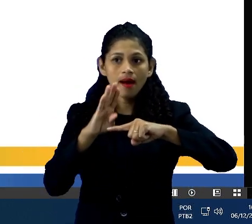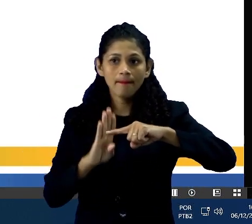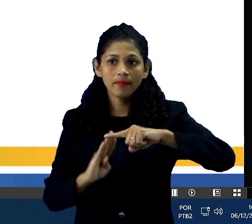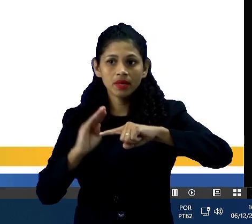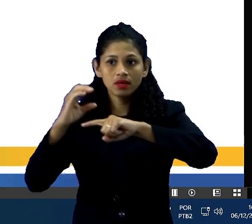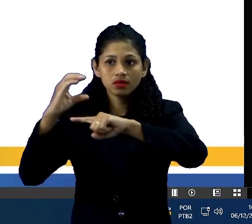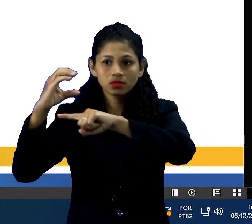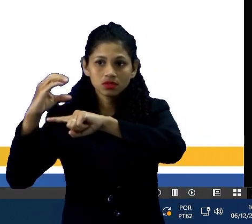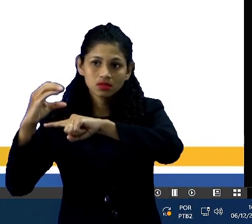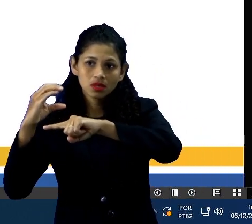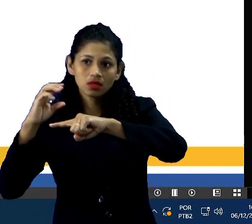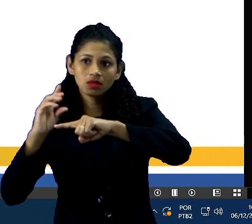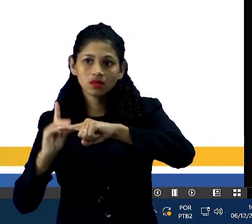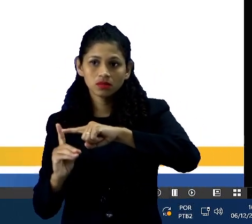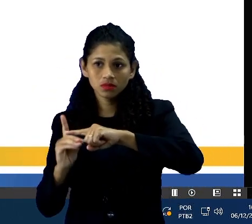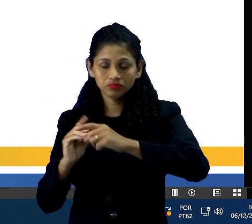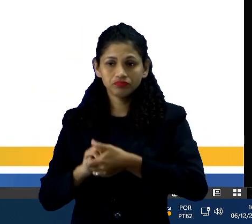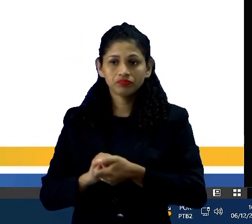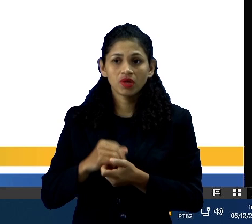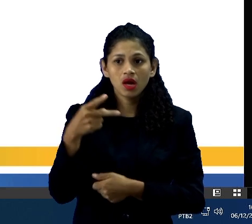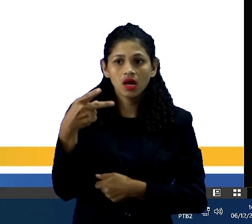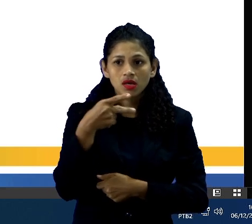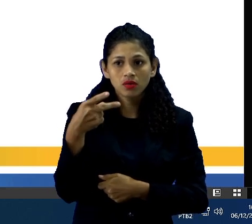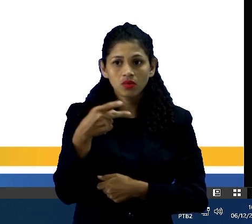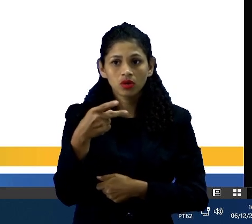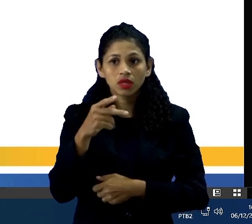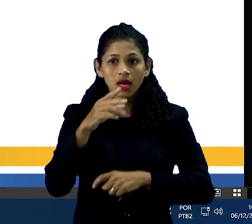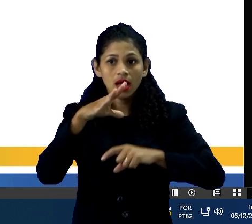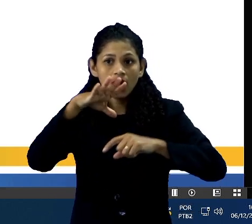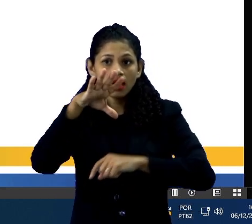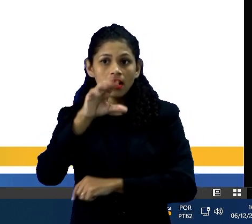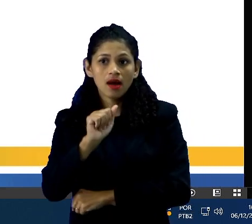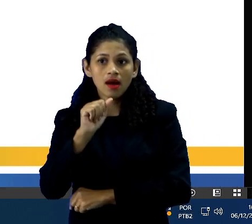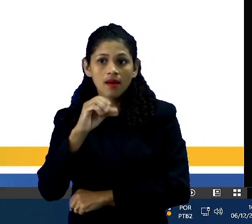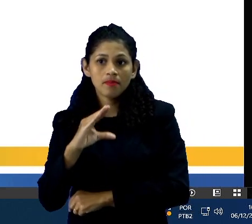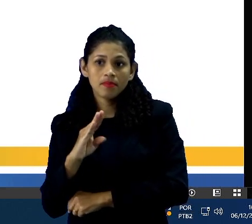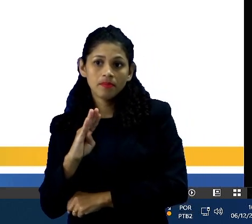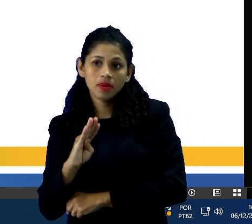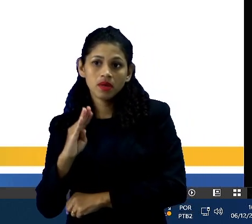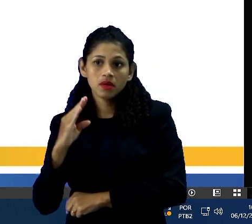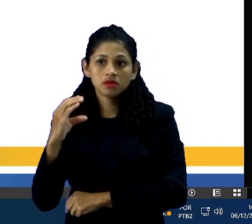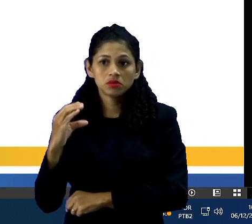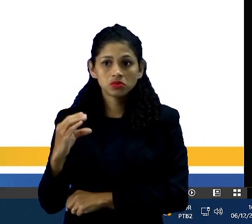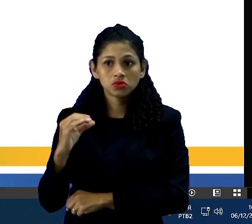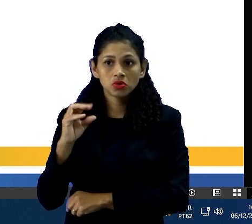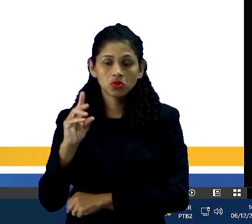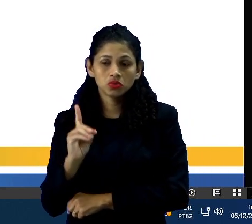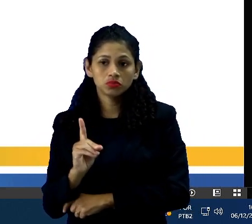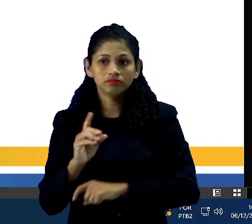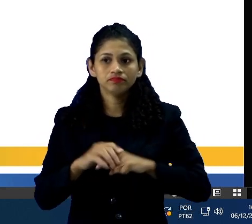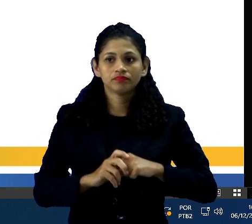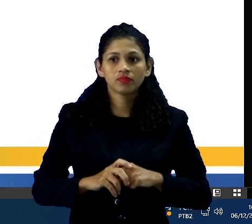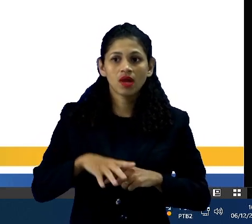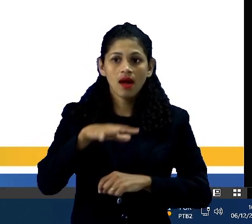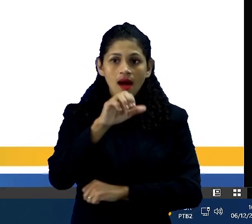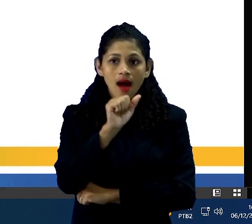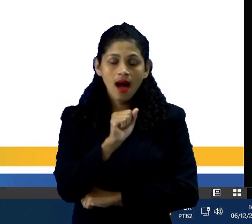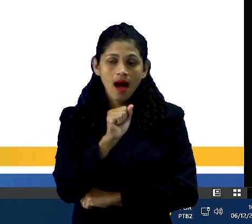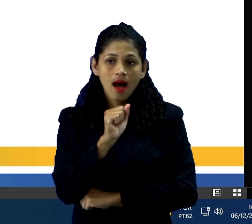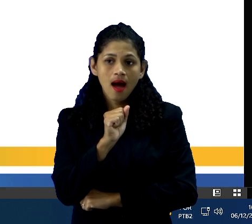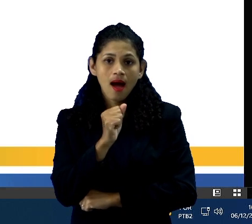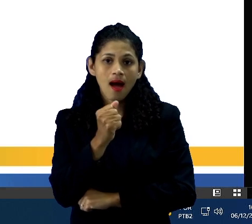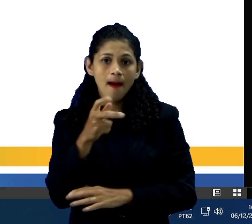D. A igualdade entre A, B, C e D é lida da seguinte forma: A está para B, assim